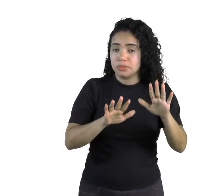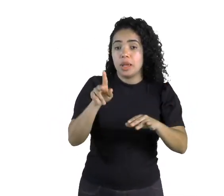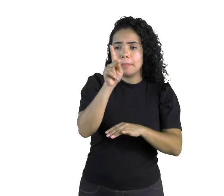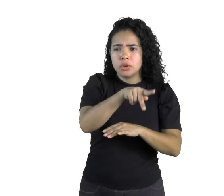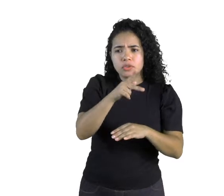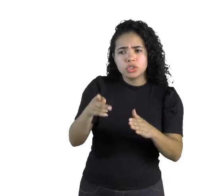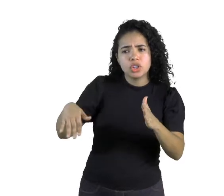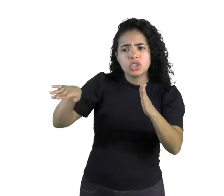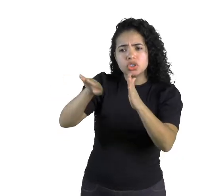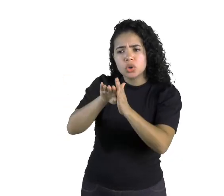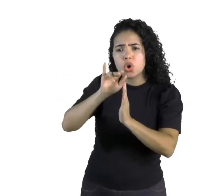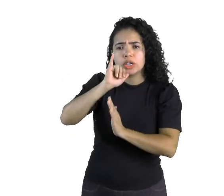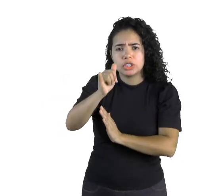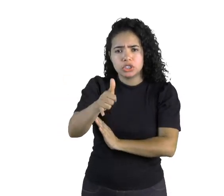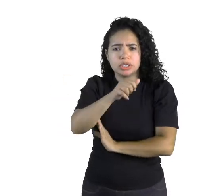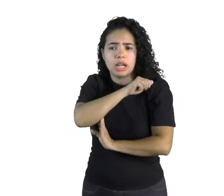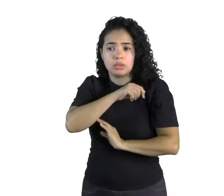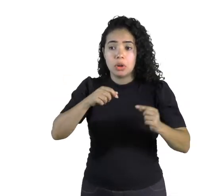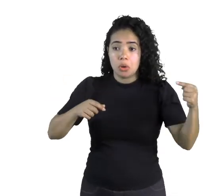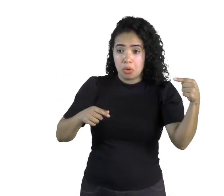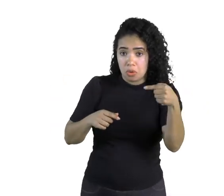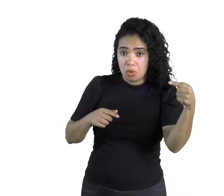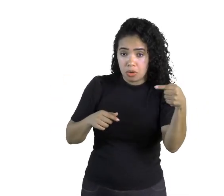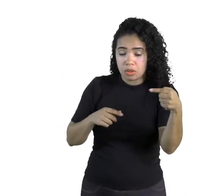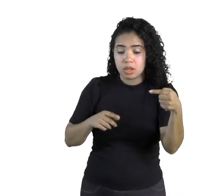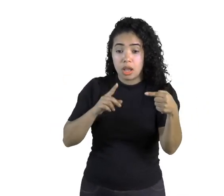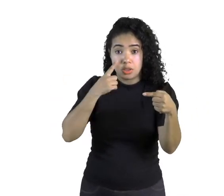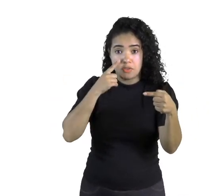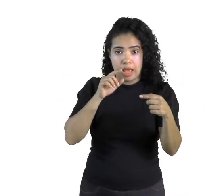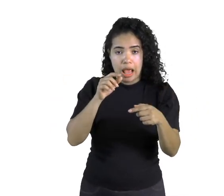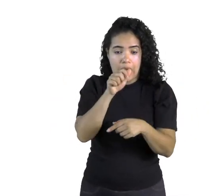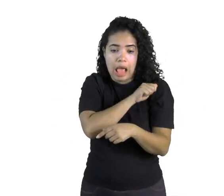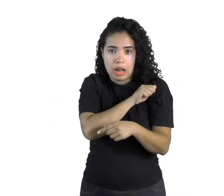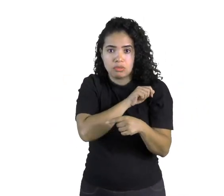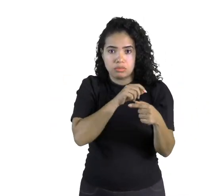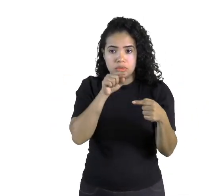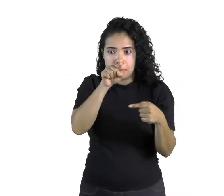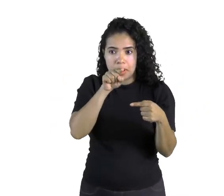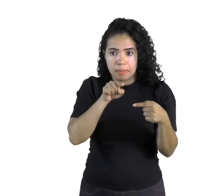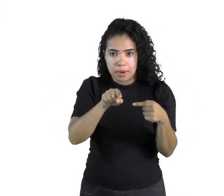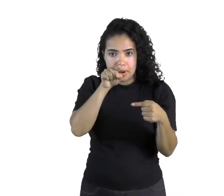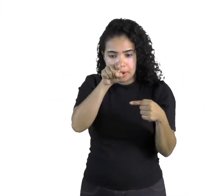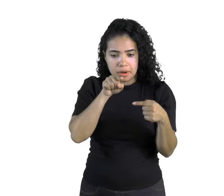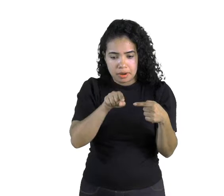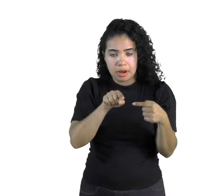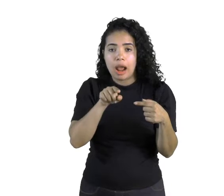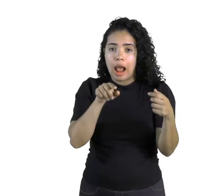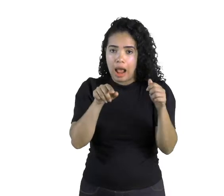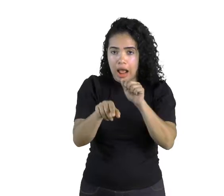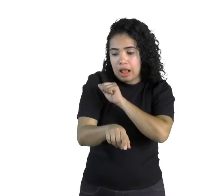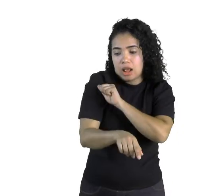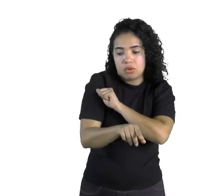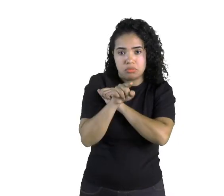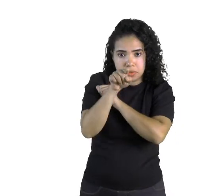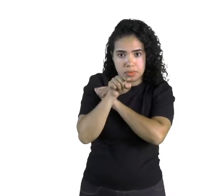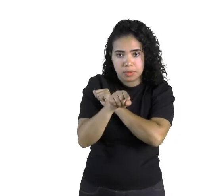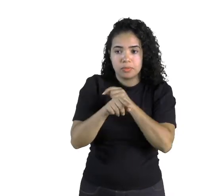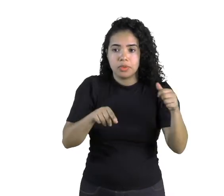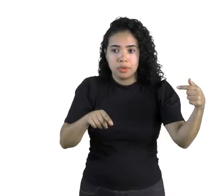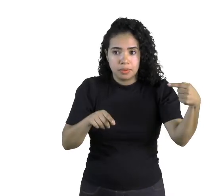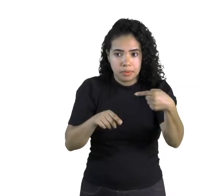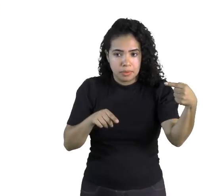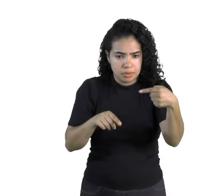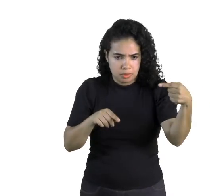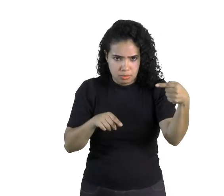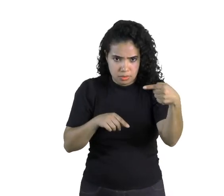e disse aos alunos. Pode ver aí que depois de alunos já tem 2 pontinhos. Aí a primeira pergunta. Olha